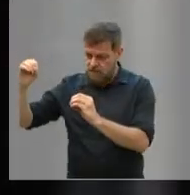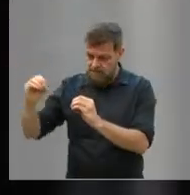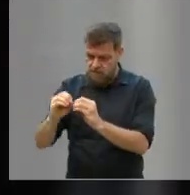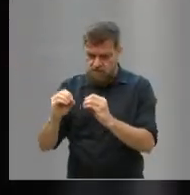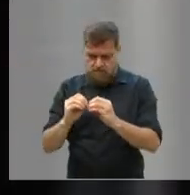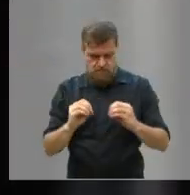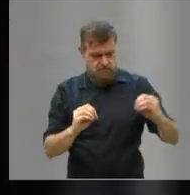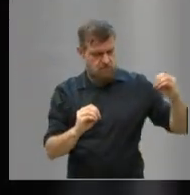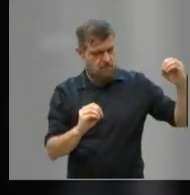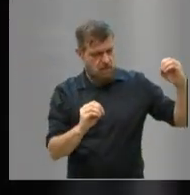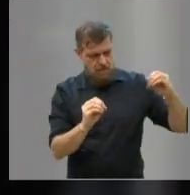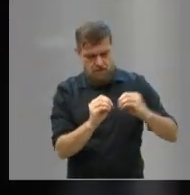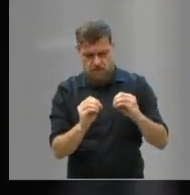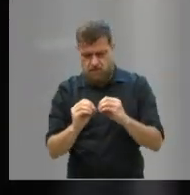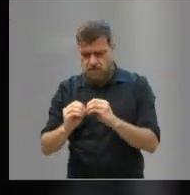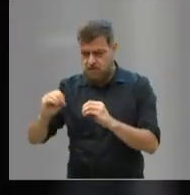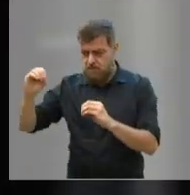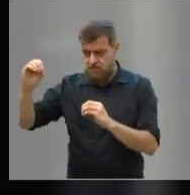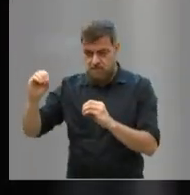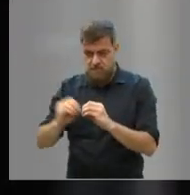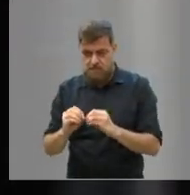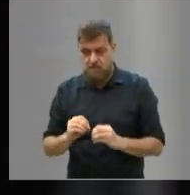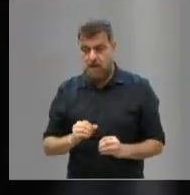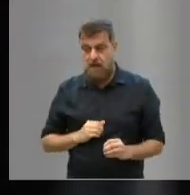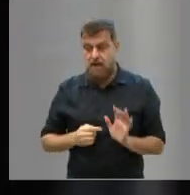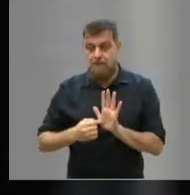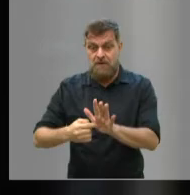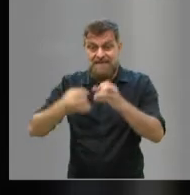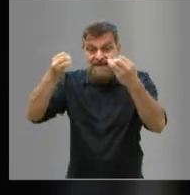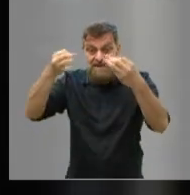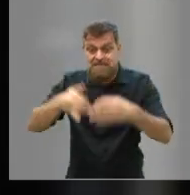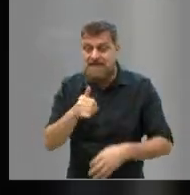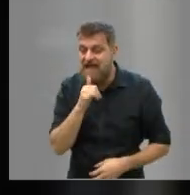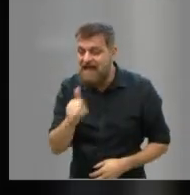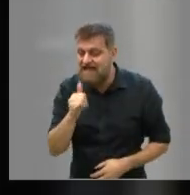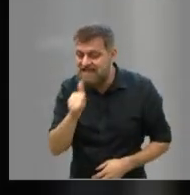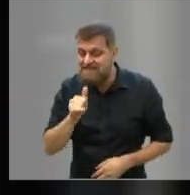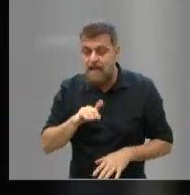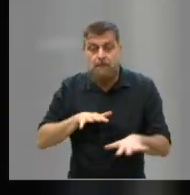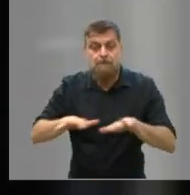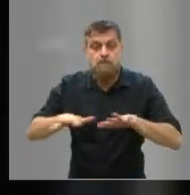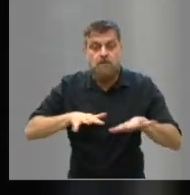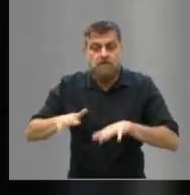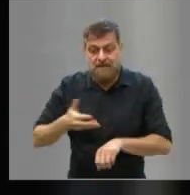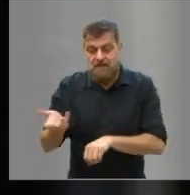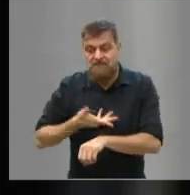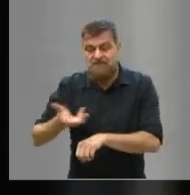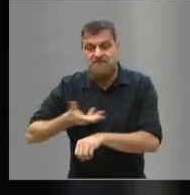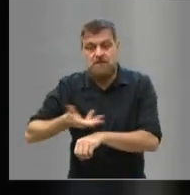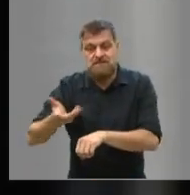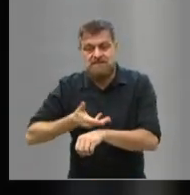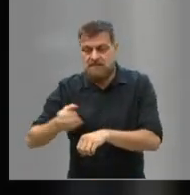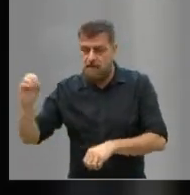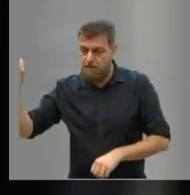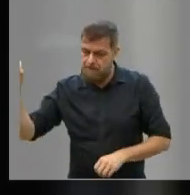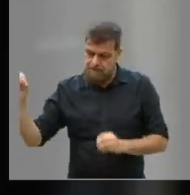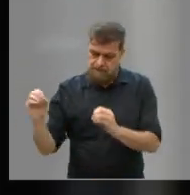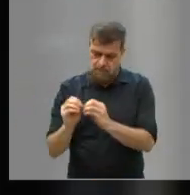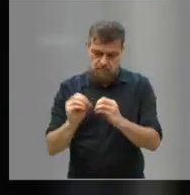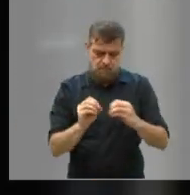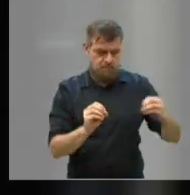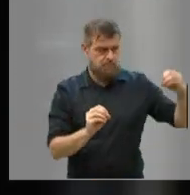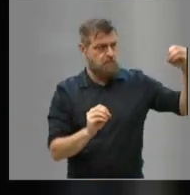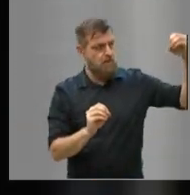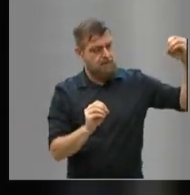Quando eu solto, essa energia potencial se transforma em outra, energia cinética, velocidade. A esfera ganha velocidade, perde